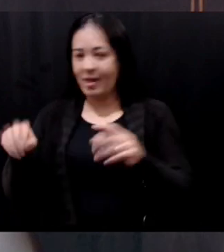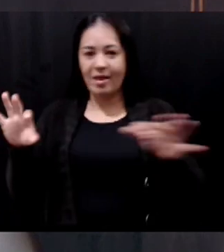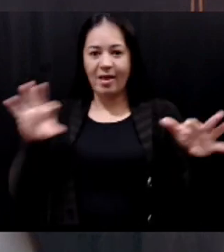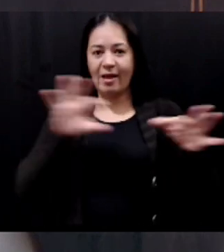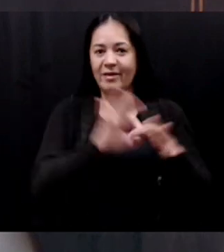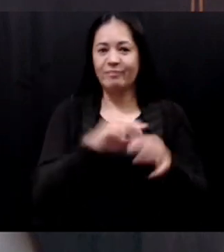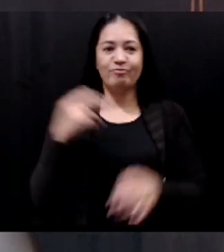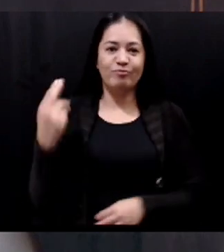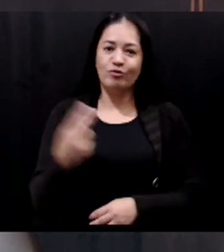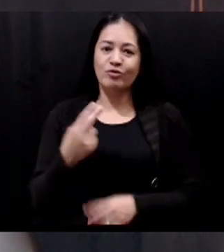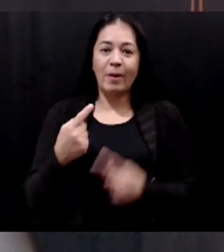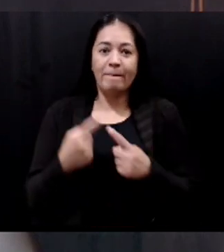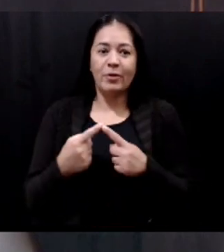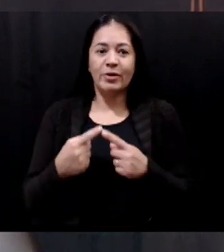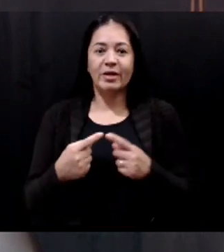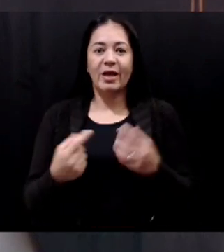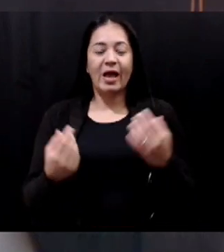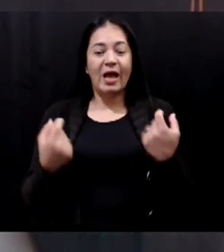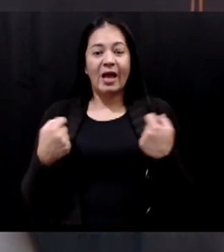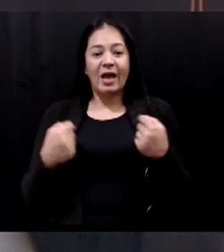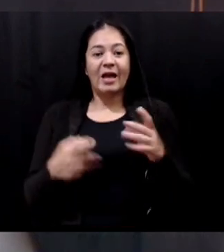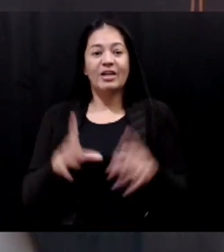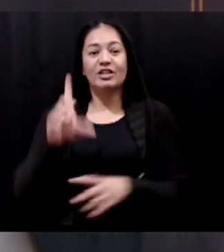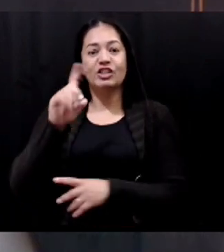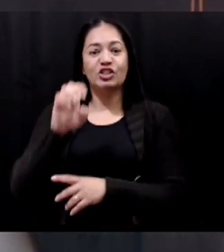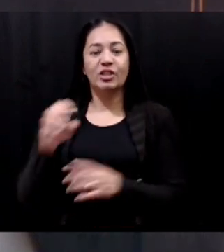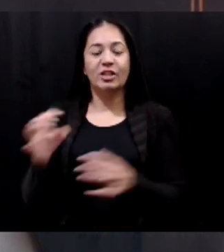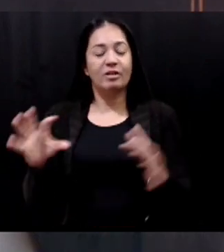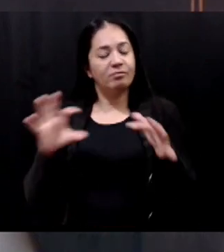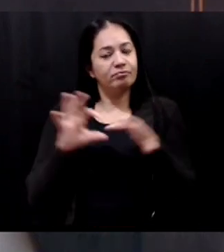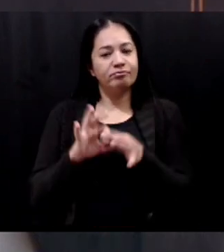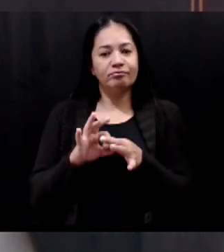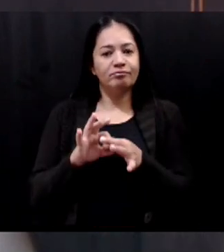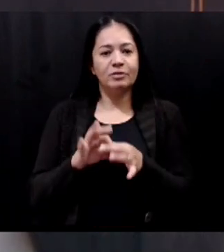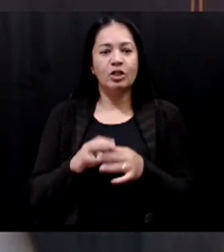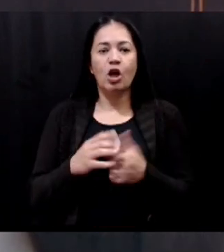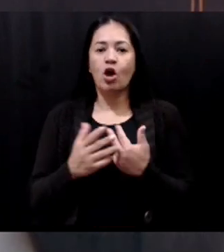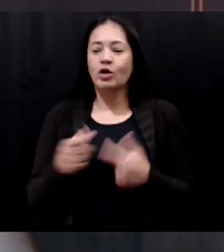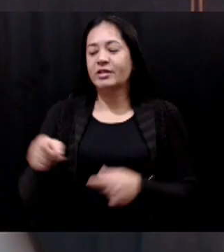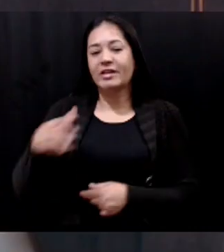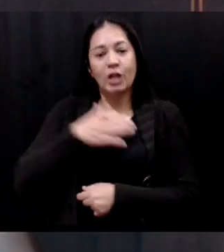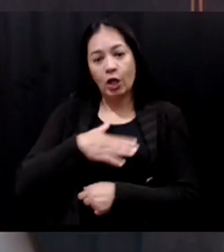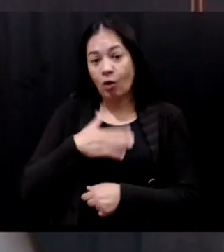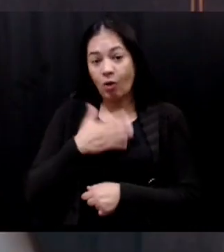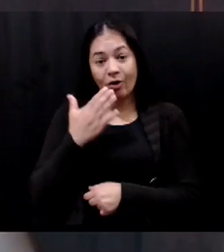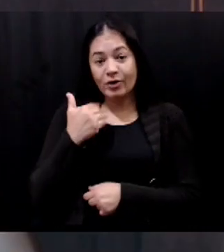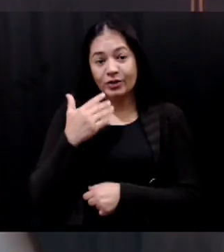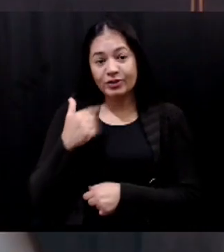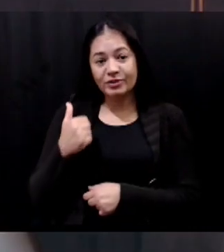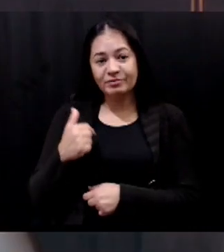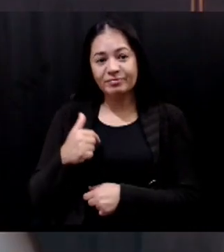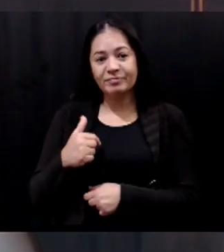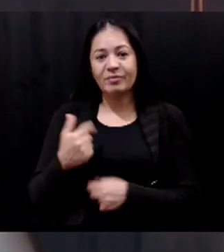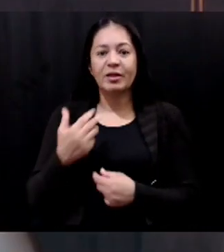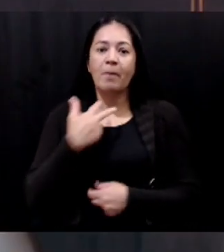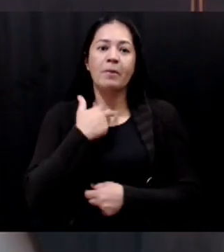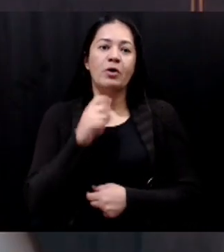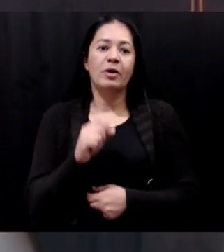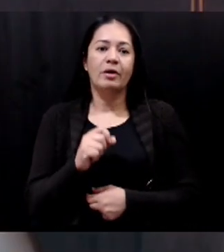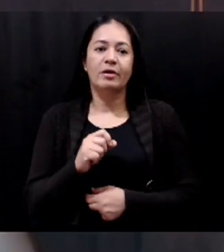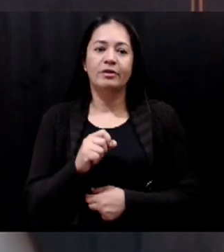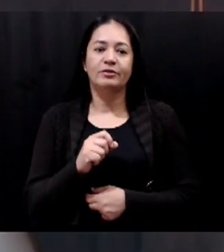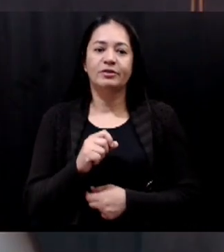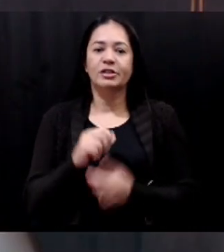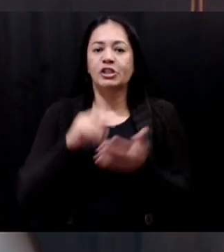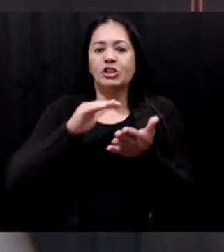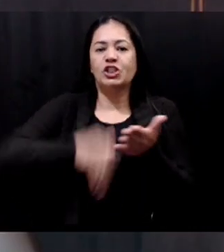estar inserida no contexto, essa dieta vai ter coisas que ele gosta de comer. A dieta não pode ser aquela dieta que sai cortando tudo, sai tirando